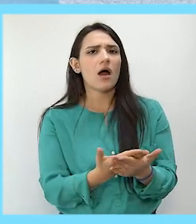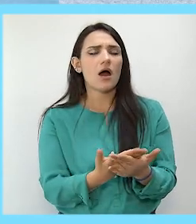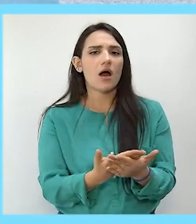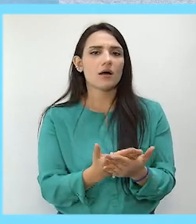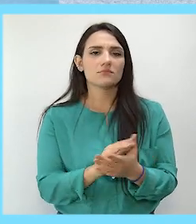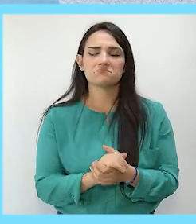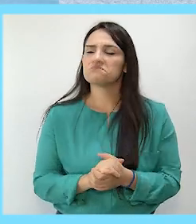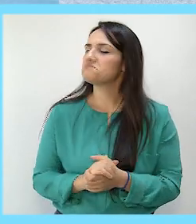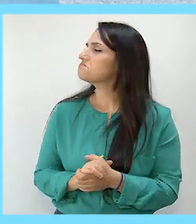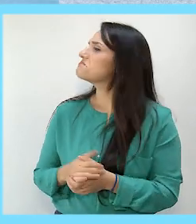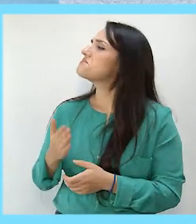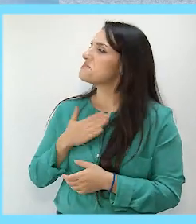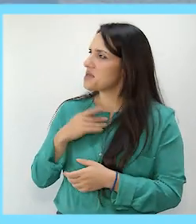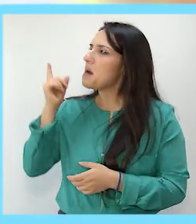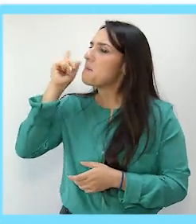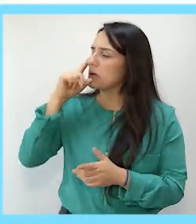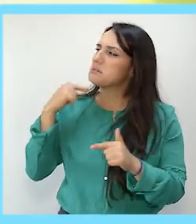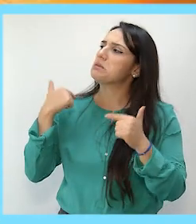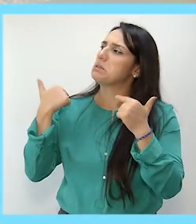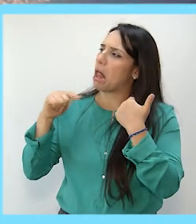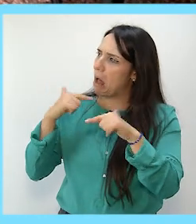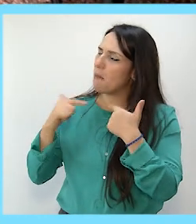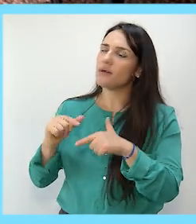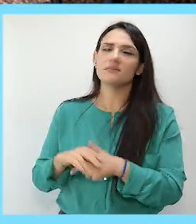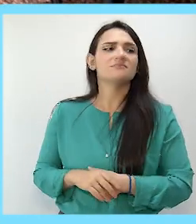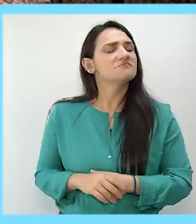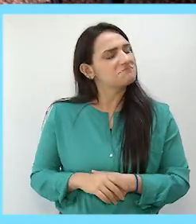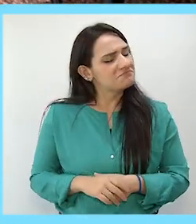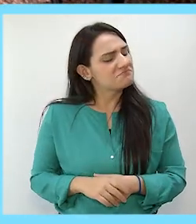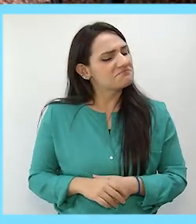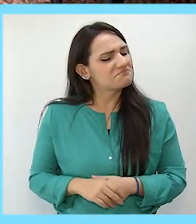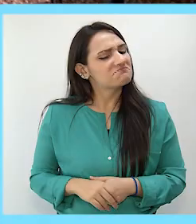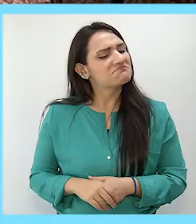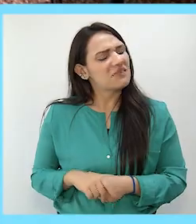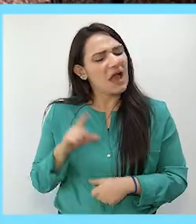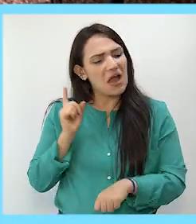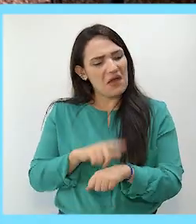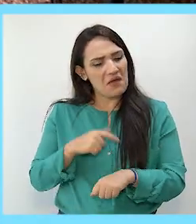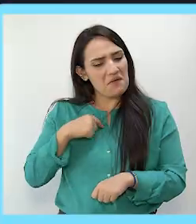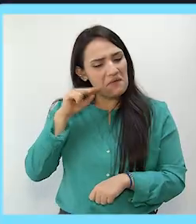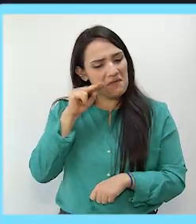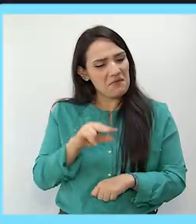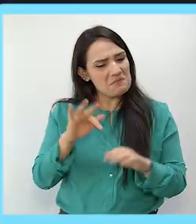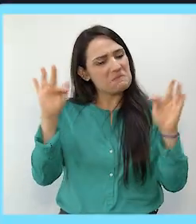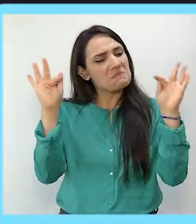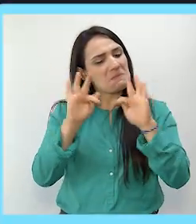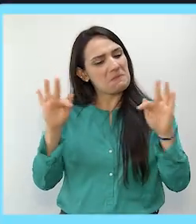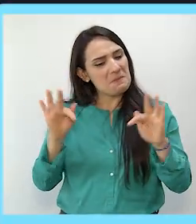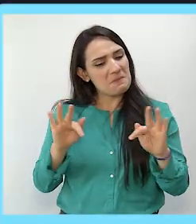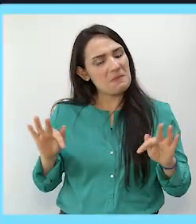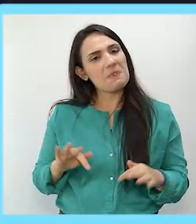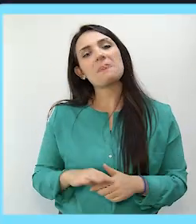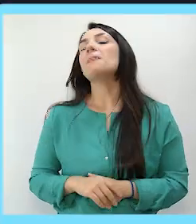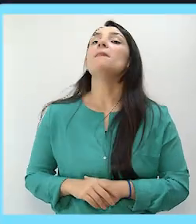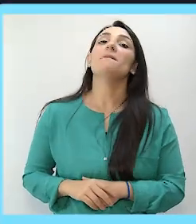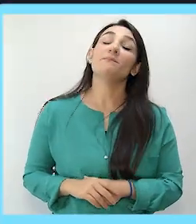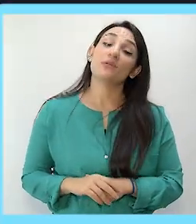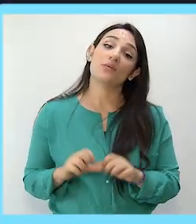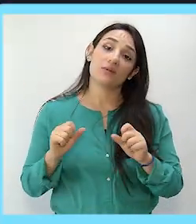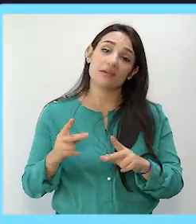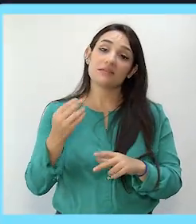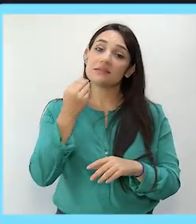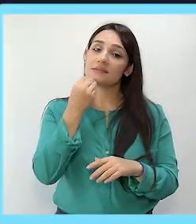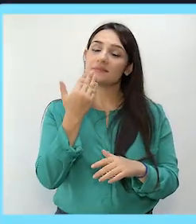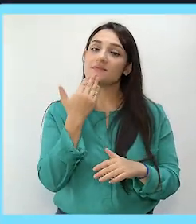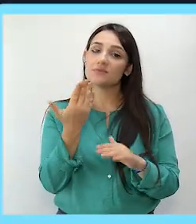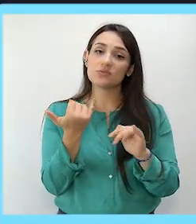falou? Porque minha mãe é muito trabalhadora. E eu falei assim, eu fiquei muito contente. Rapidamente, nós devemos estar